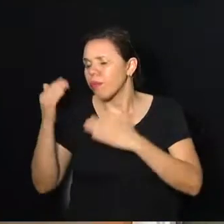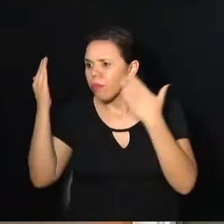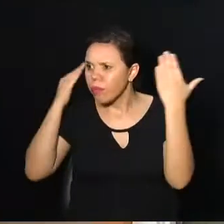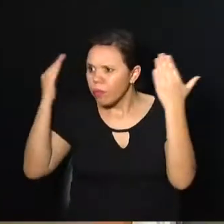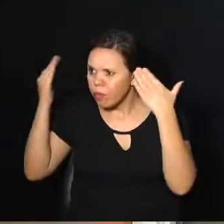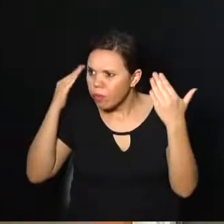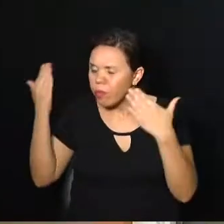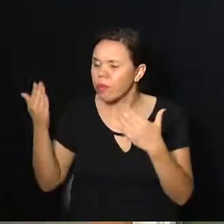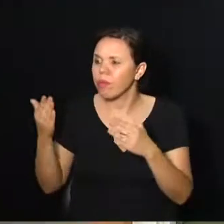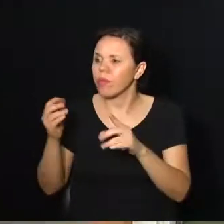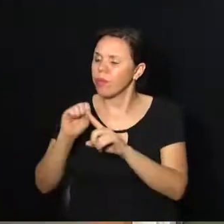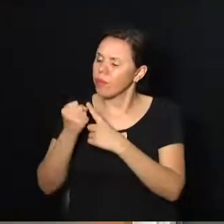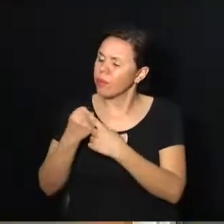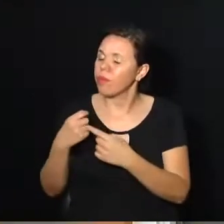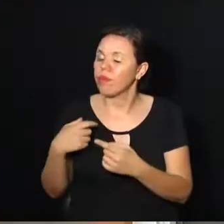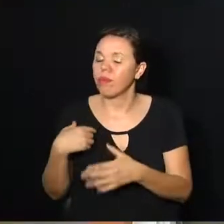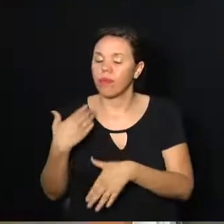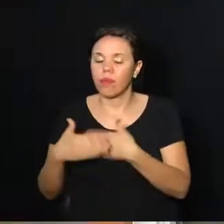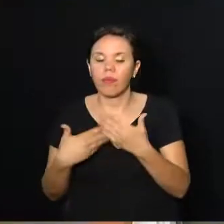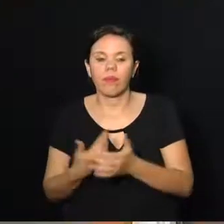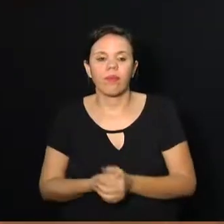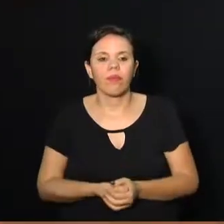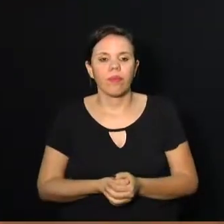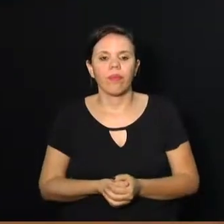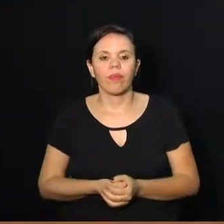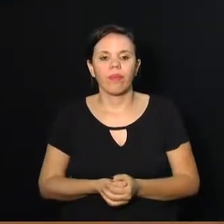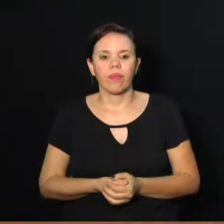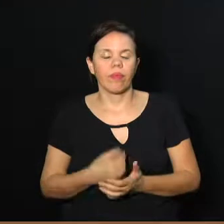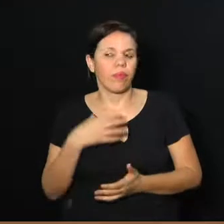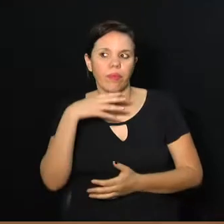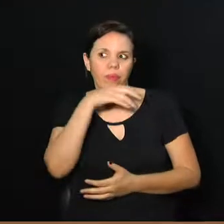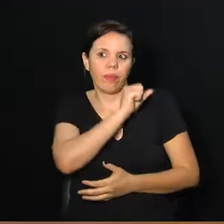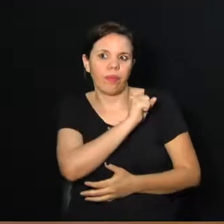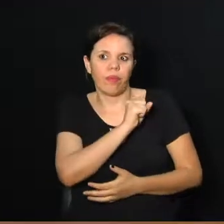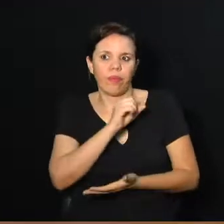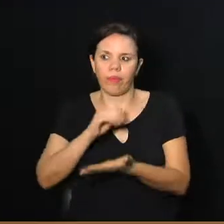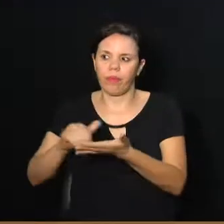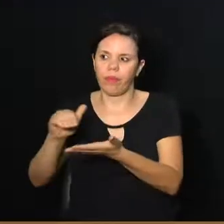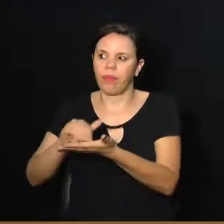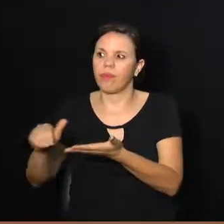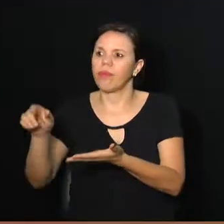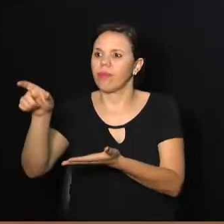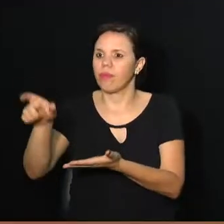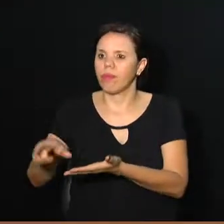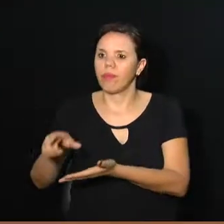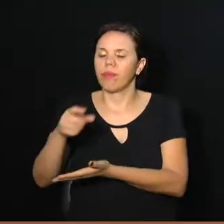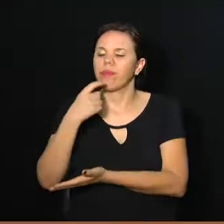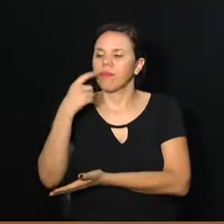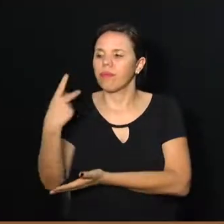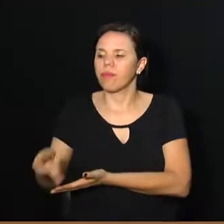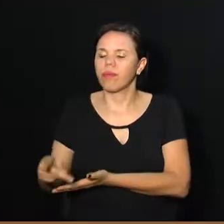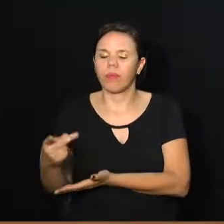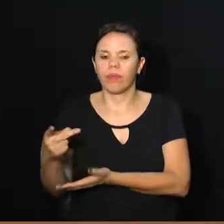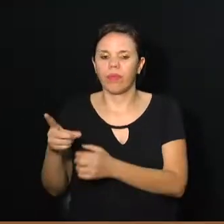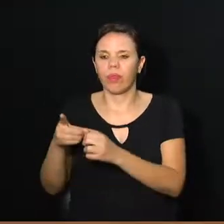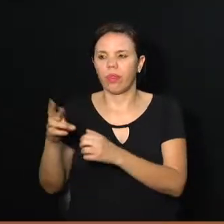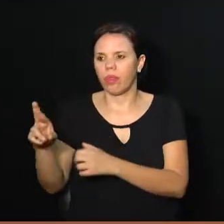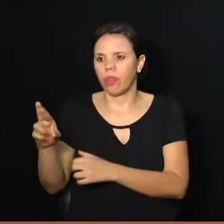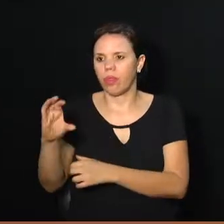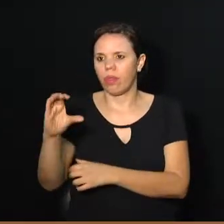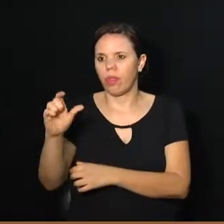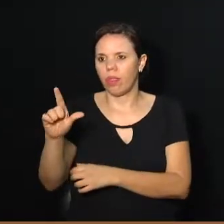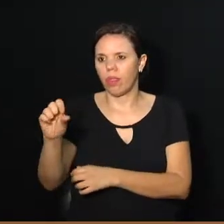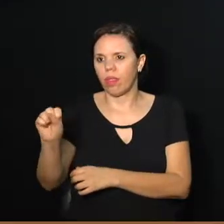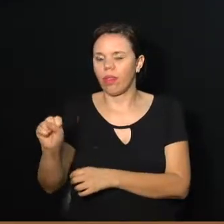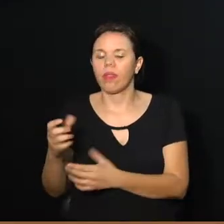aqui. E logo, de forma imediata, o Dr. Carlos, ele ofereceu uma assistente social e